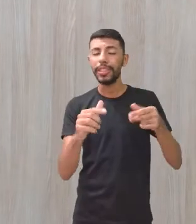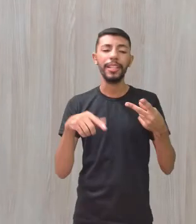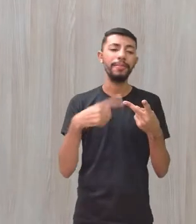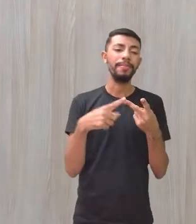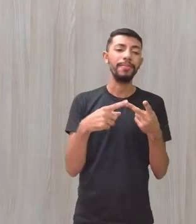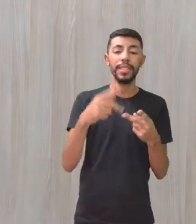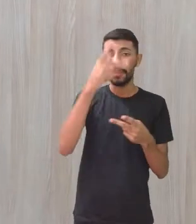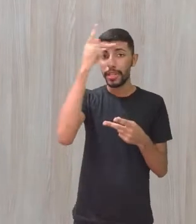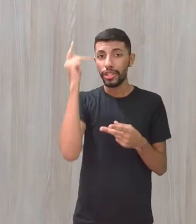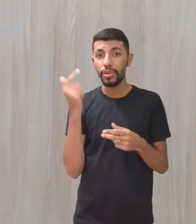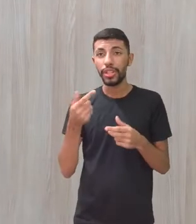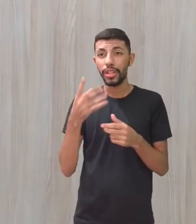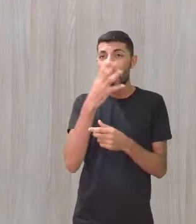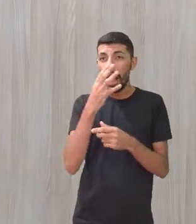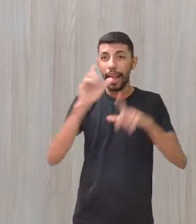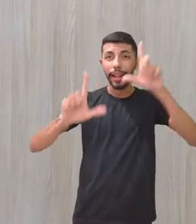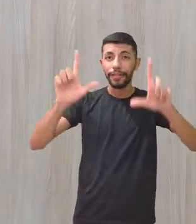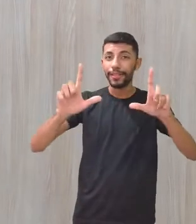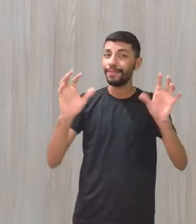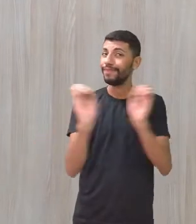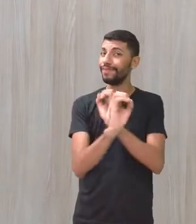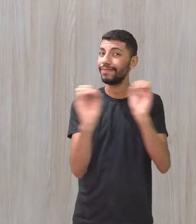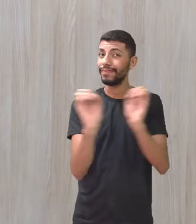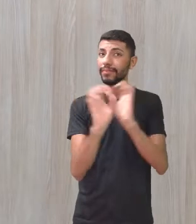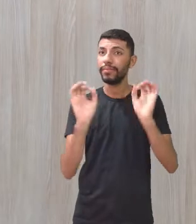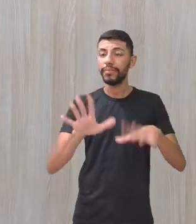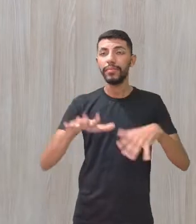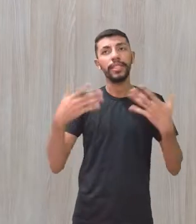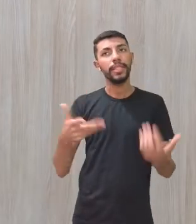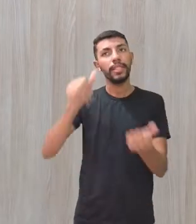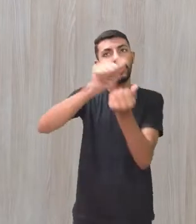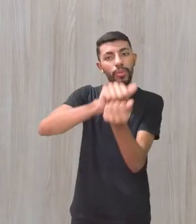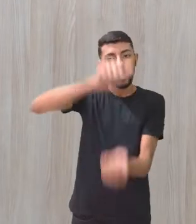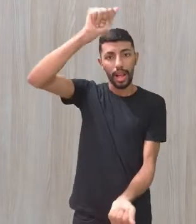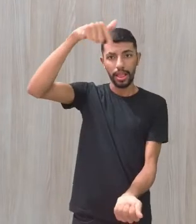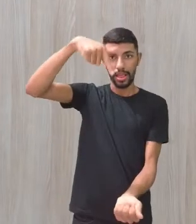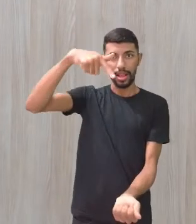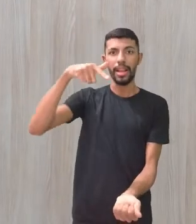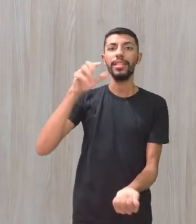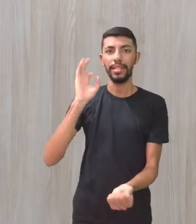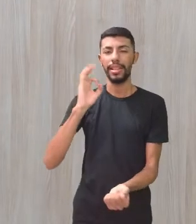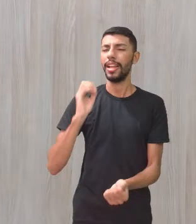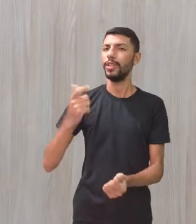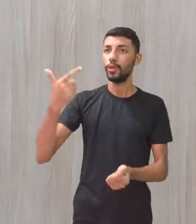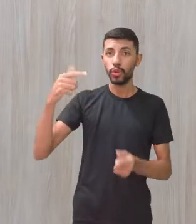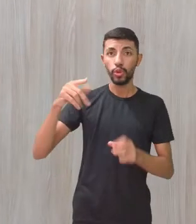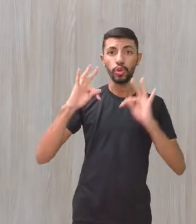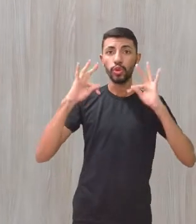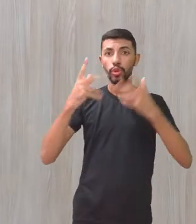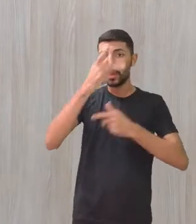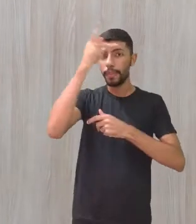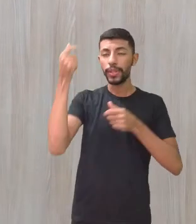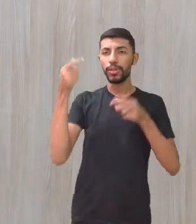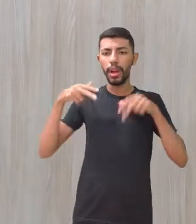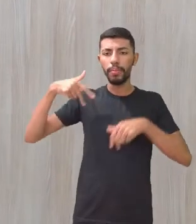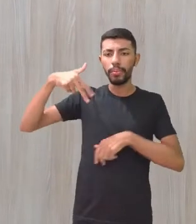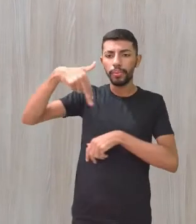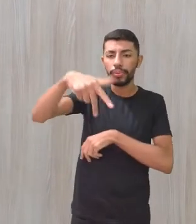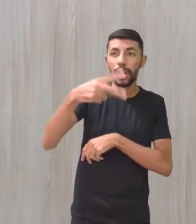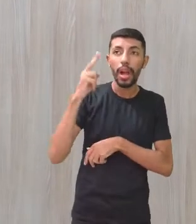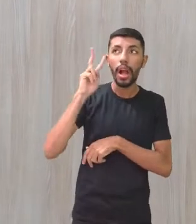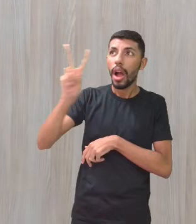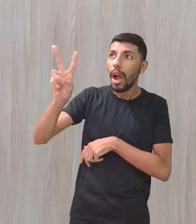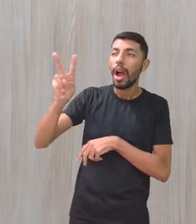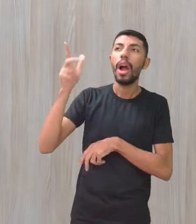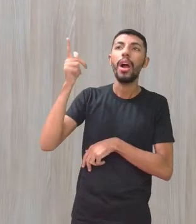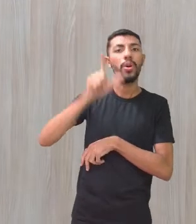pelo cartaz, na cidade, todo mundo que passar por ali vai conseguir visualizar essa informação. Então, ele acaba sendo muito útil